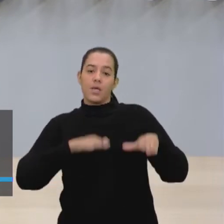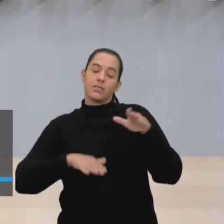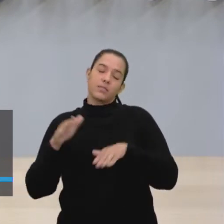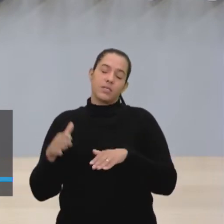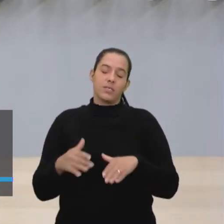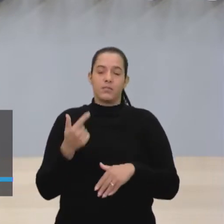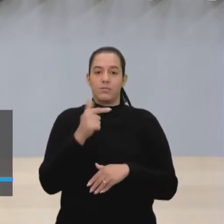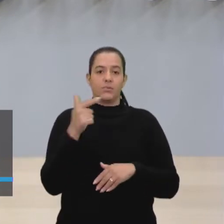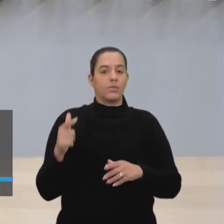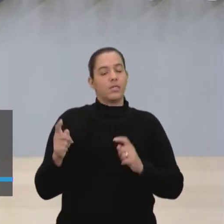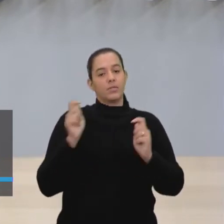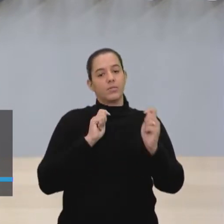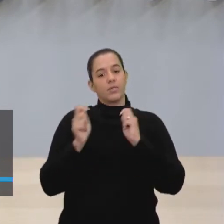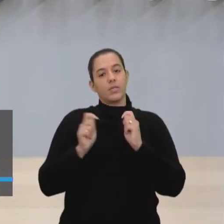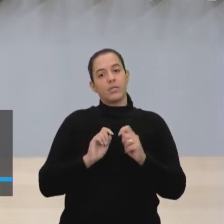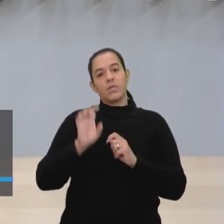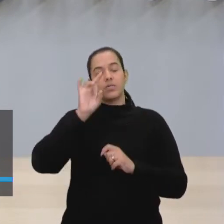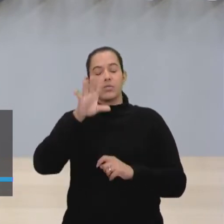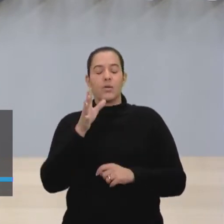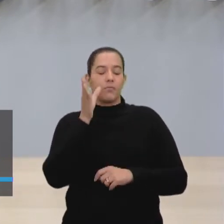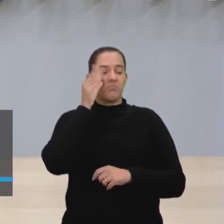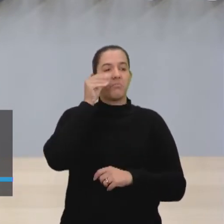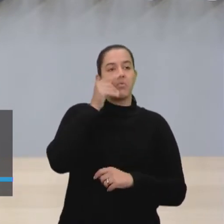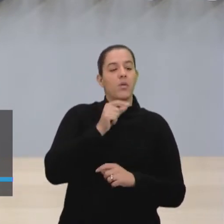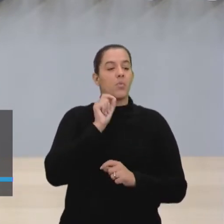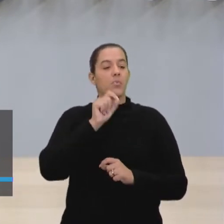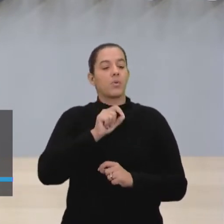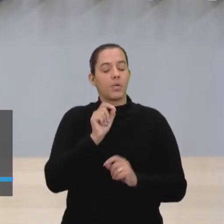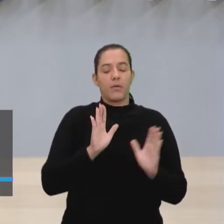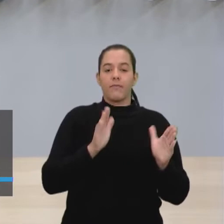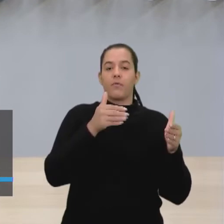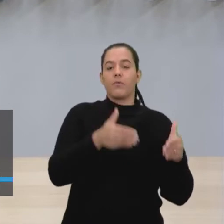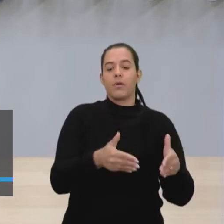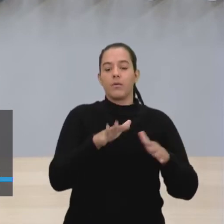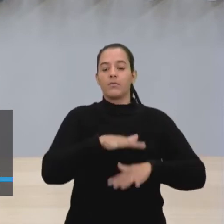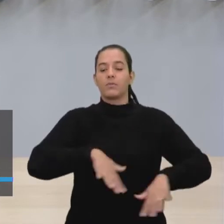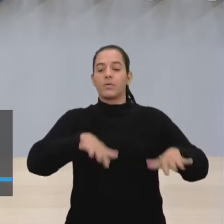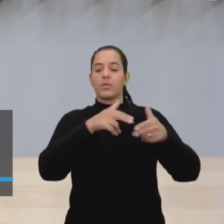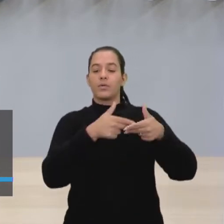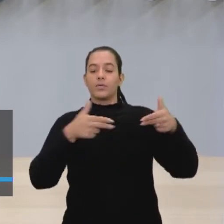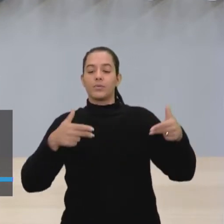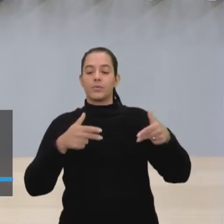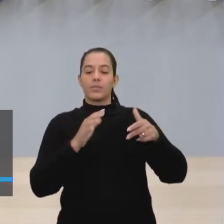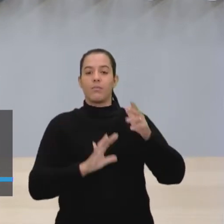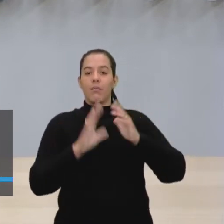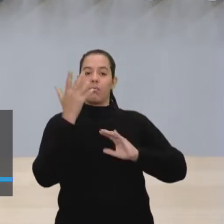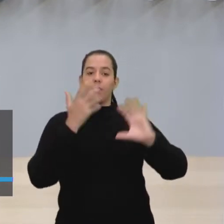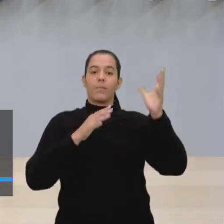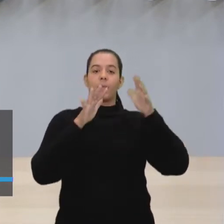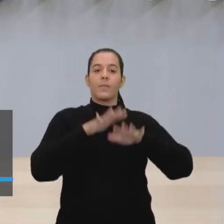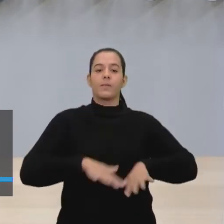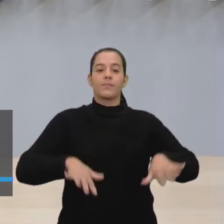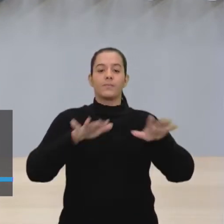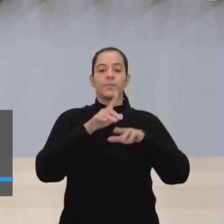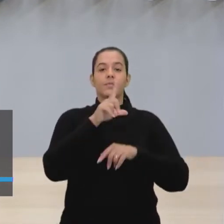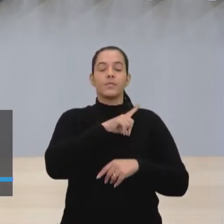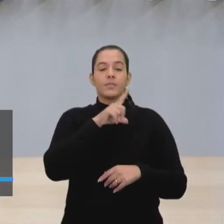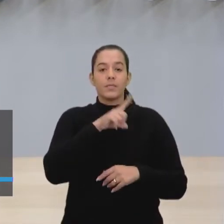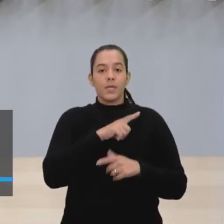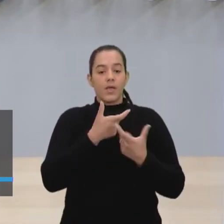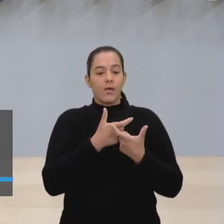jornalistas, né? Sejam pessoas que realmente têm só o interesse de fazer com que as questões que estão em volta dela possuam, assim,